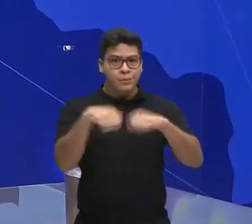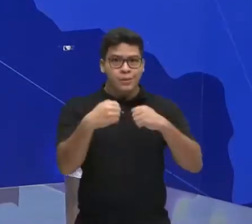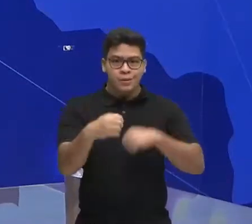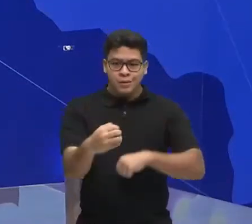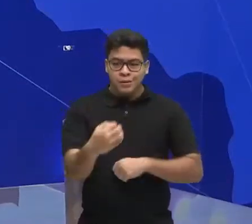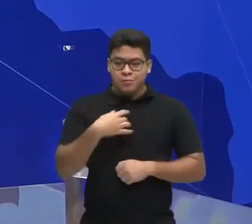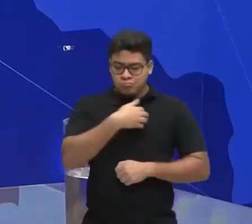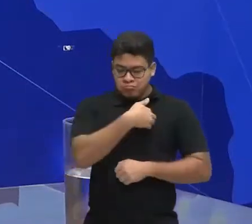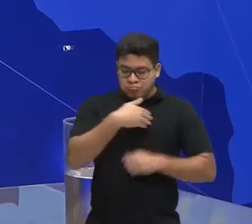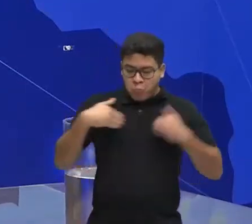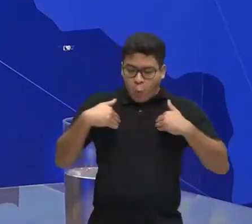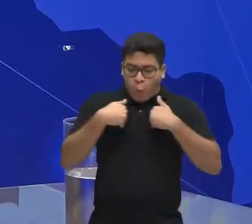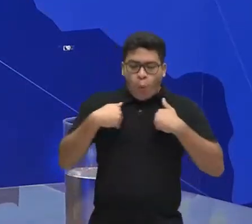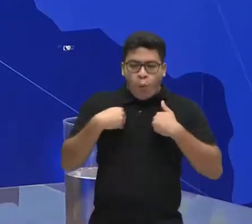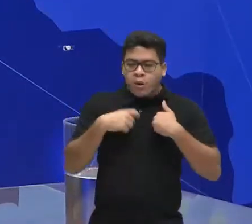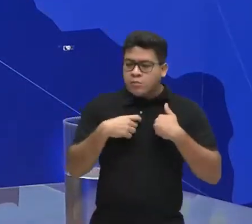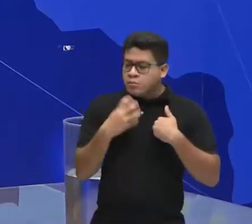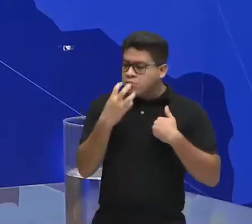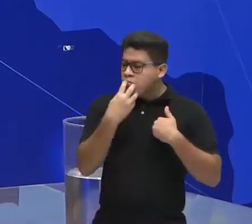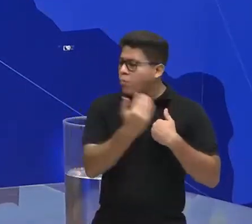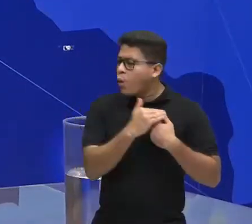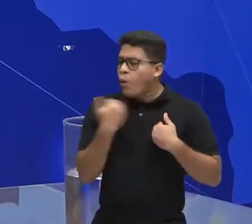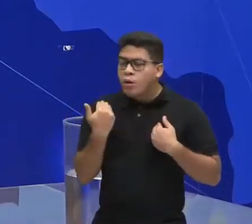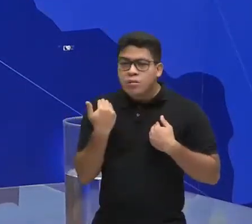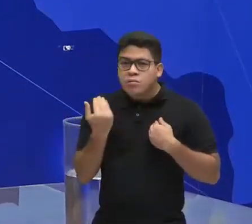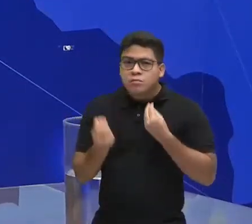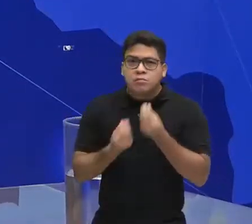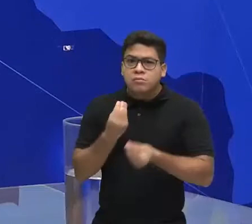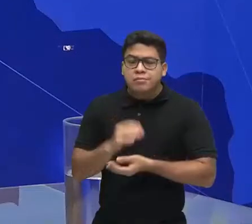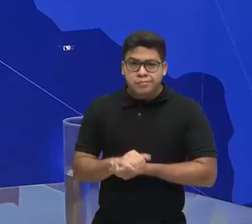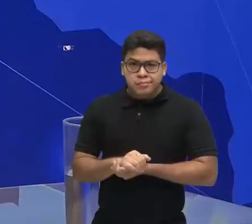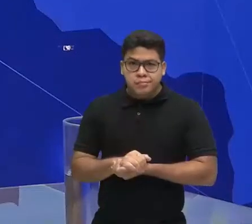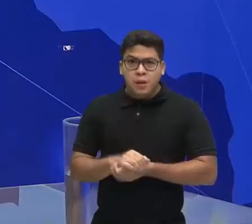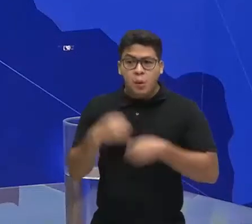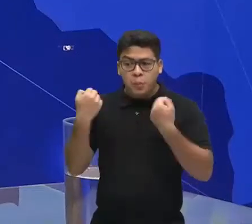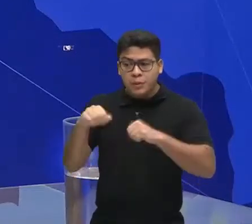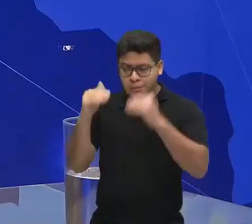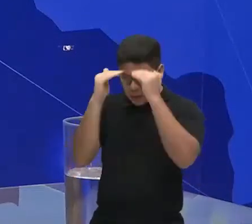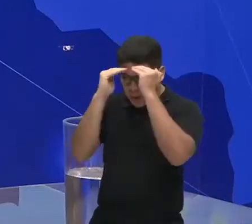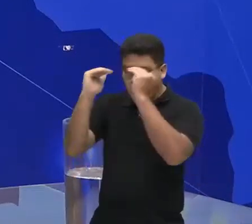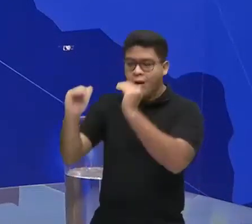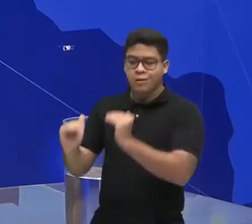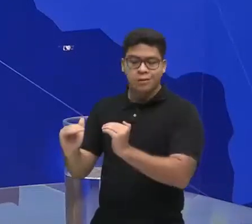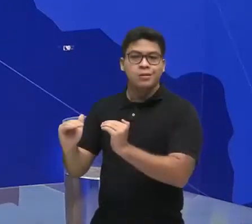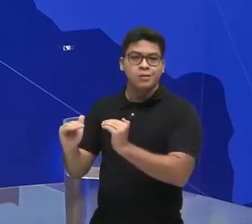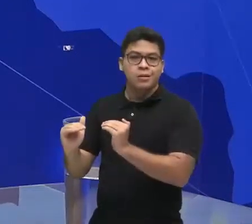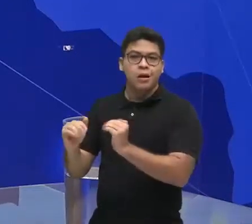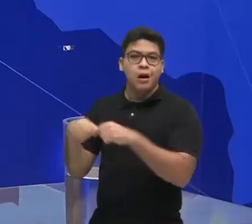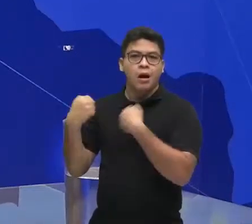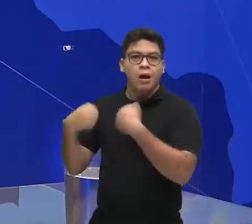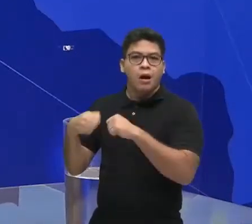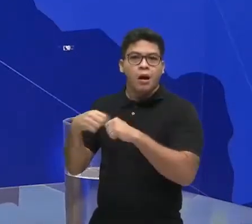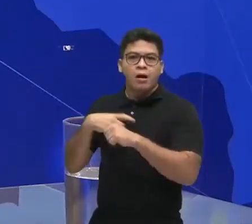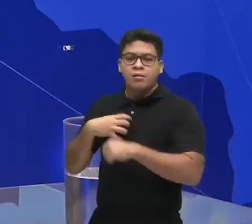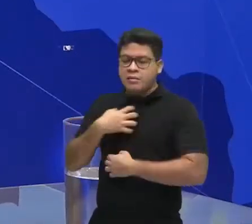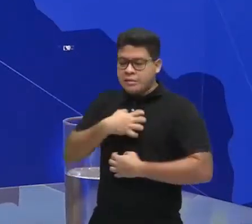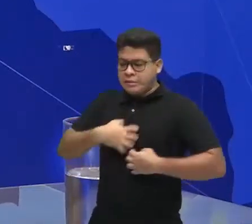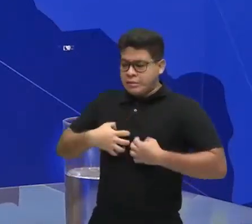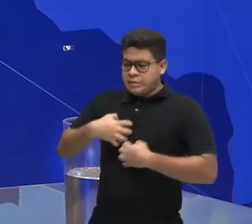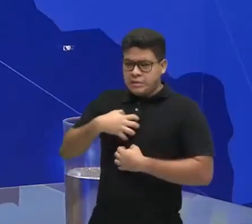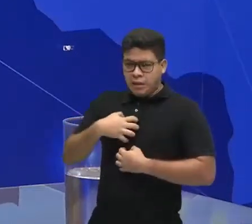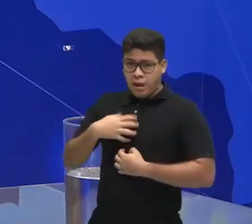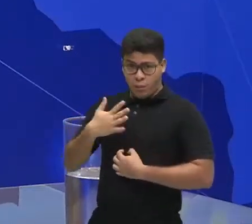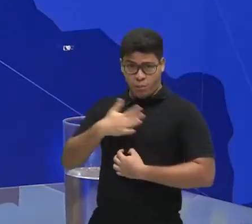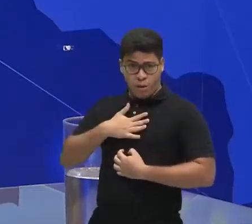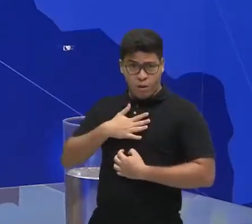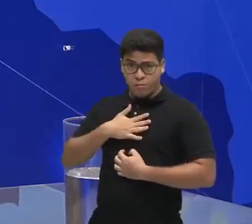Então eu preciso entender que eu não tenho propriedade para dizer para aquela pessoa que ela está sofrendo por pouco, porque aquele sofrimento não é meu. Eu não tenho esse direito,